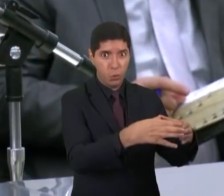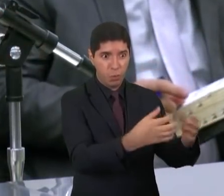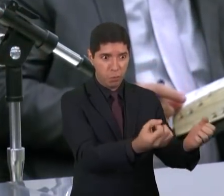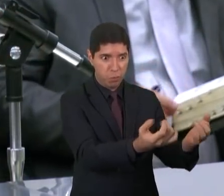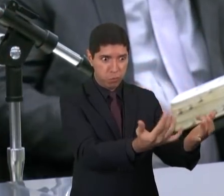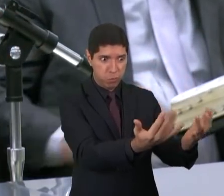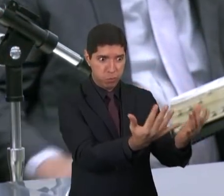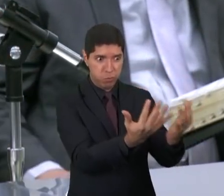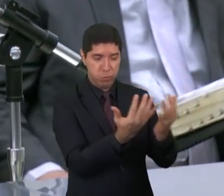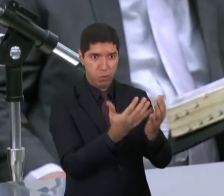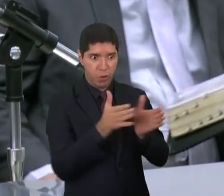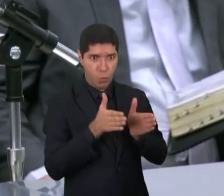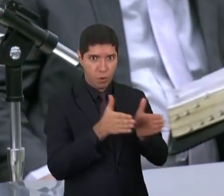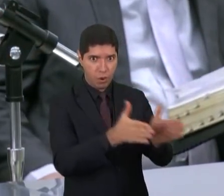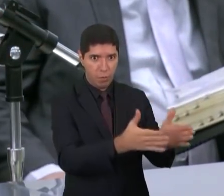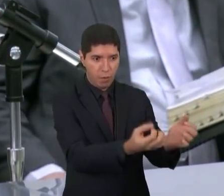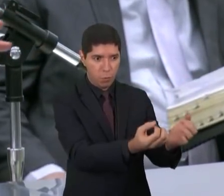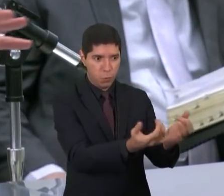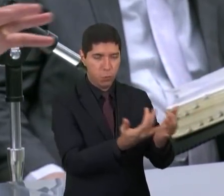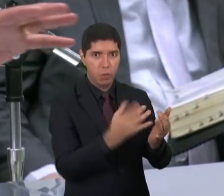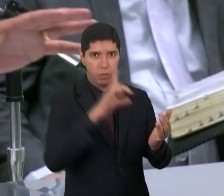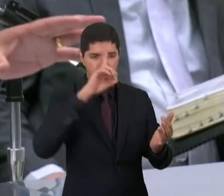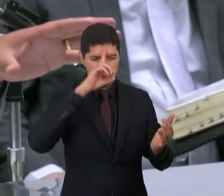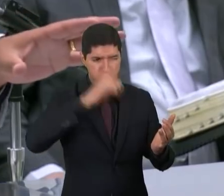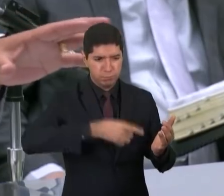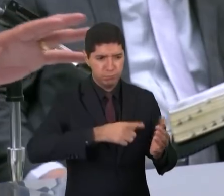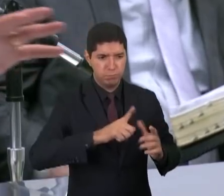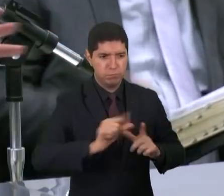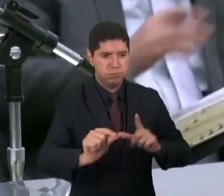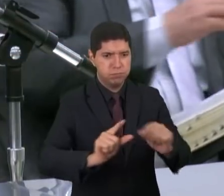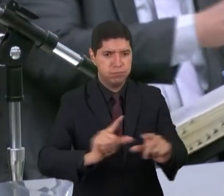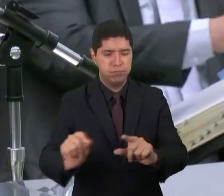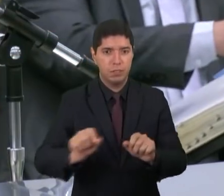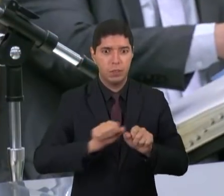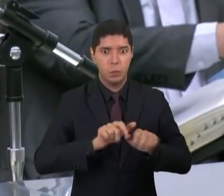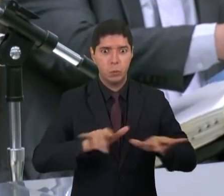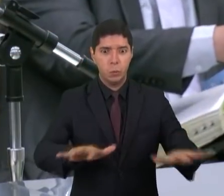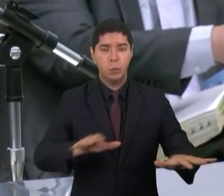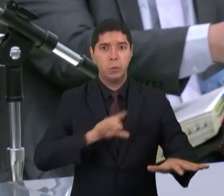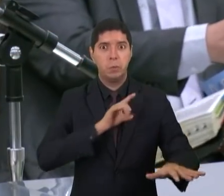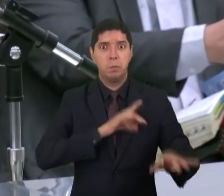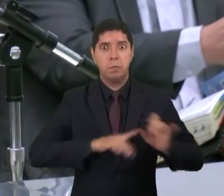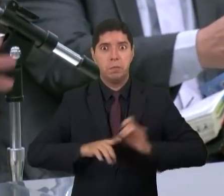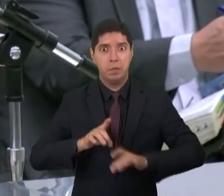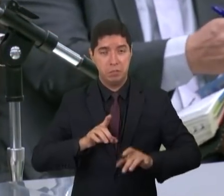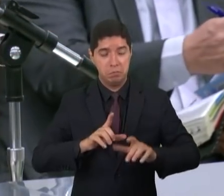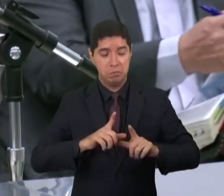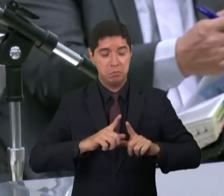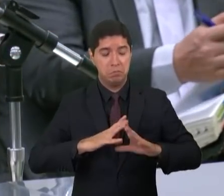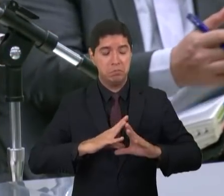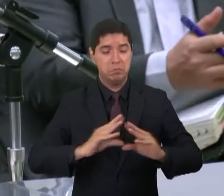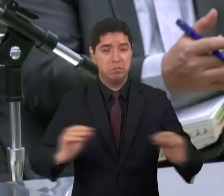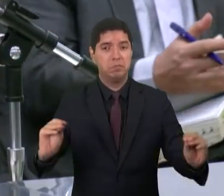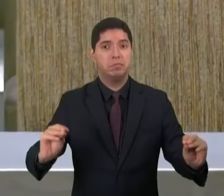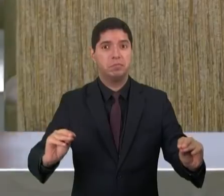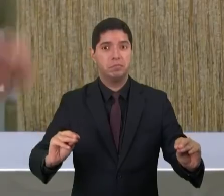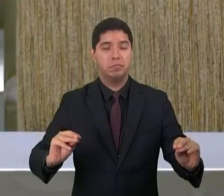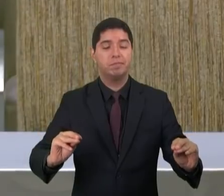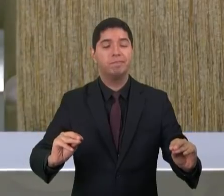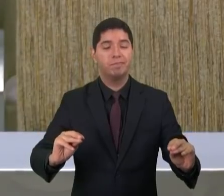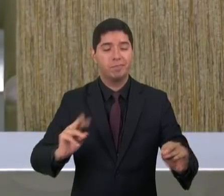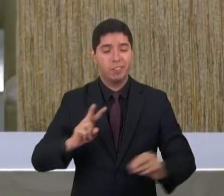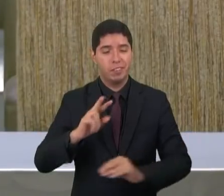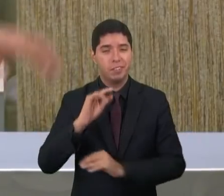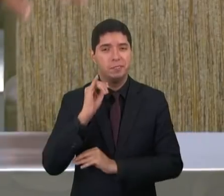Estão vindo por um caminho, vai fugir por sete. Vai sair correndo cada um para um lado, dizendo: salve-se quem